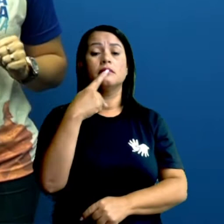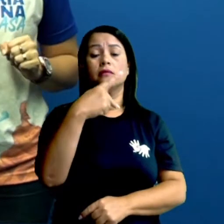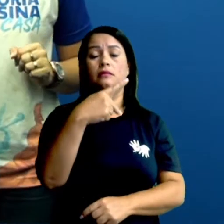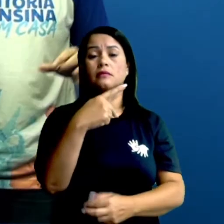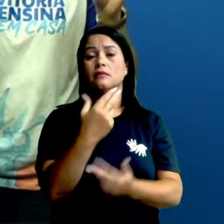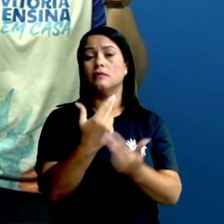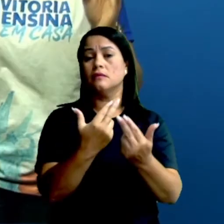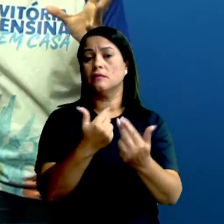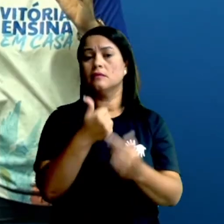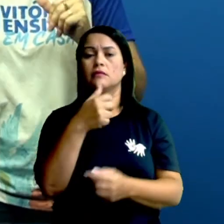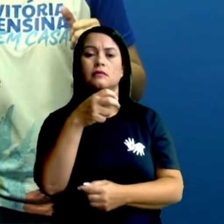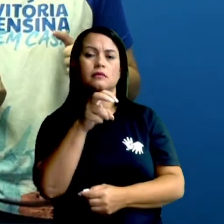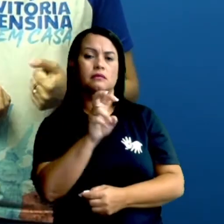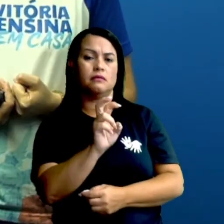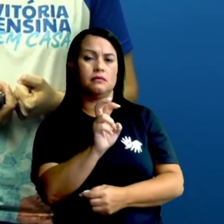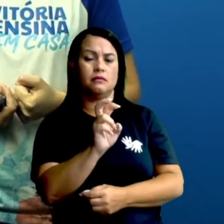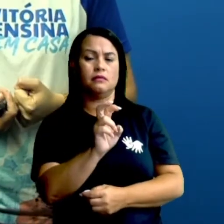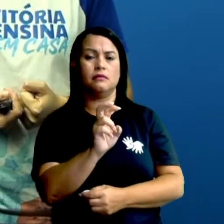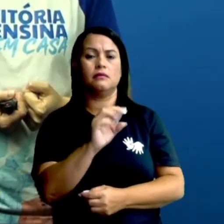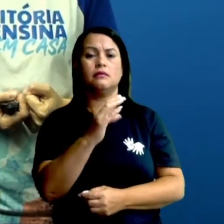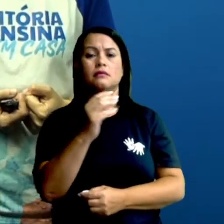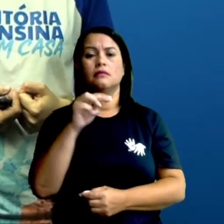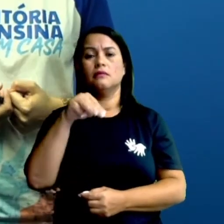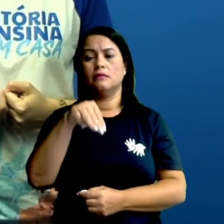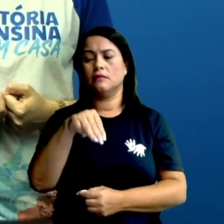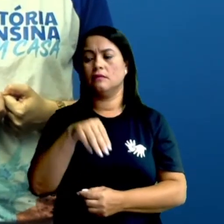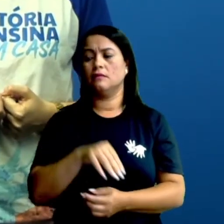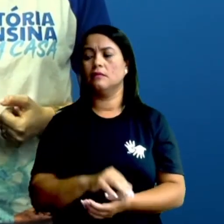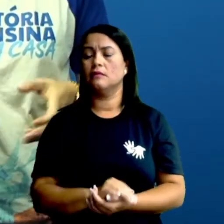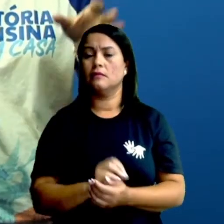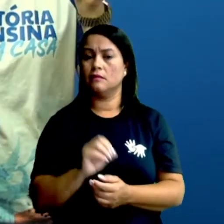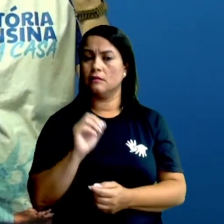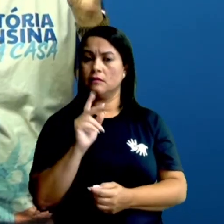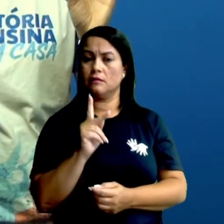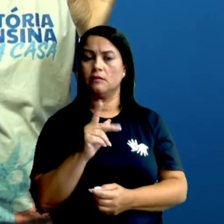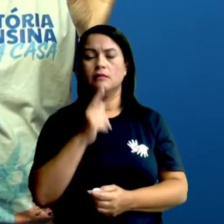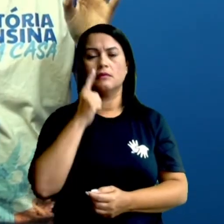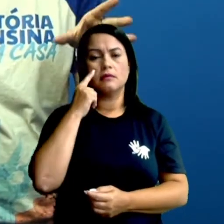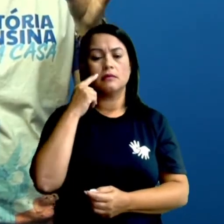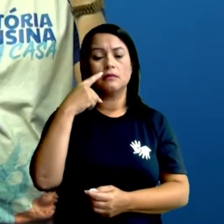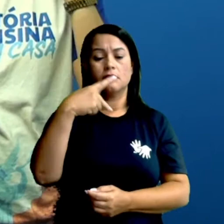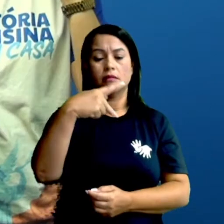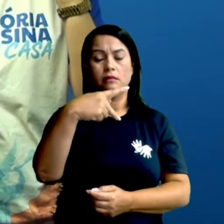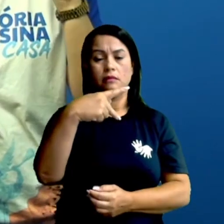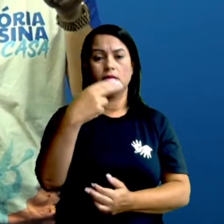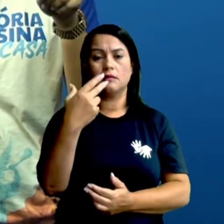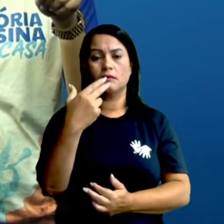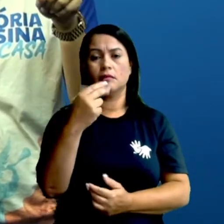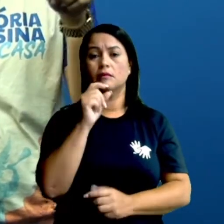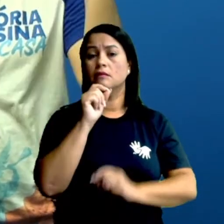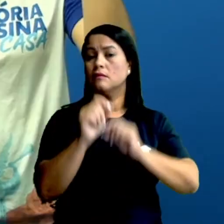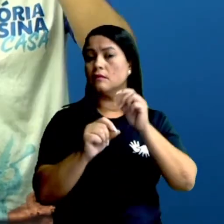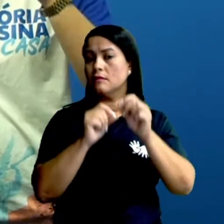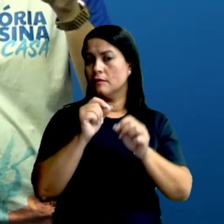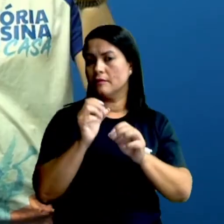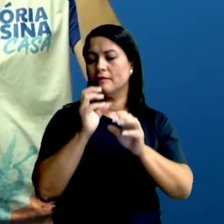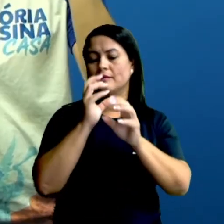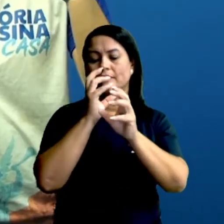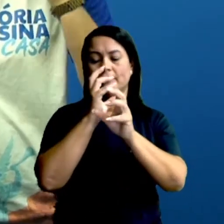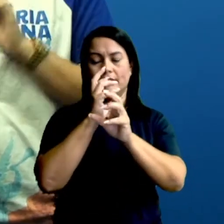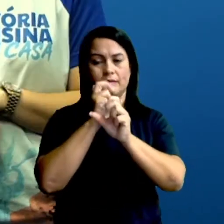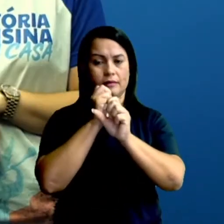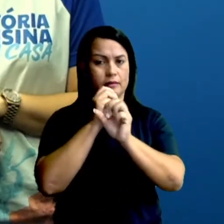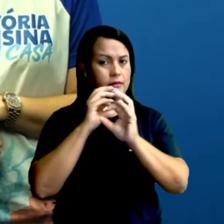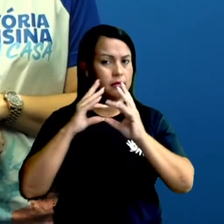ia ser igual a quanto? A 15 centímetros. Ok? Então, perímetro é o quê? É a soma